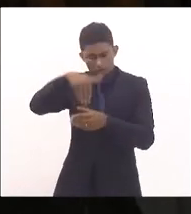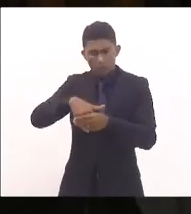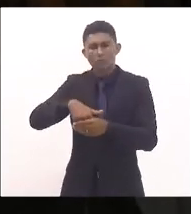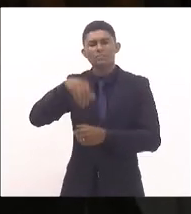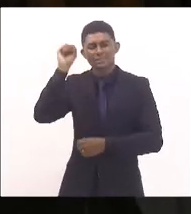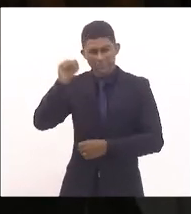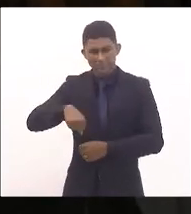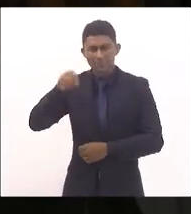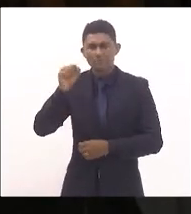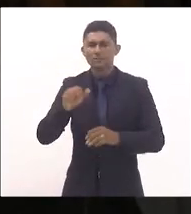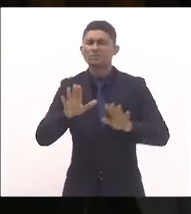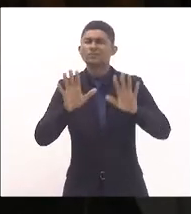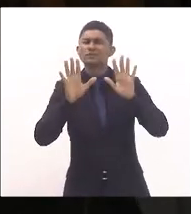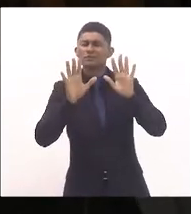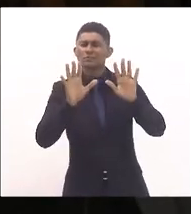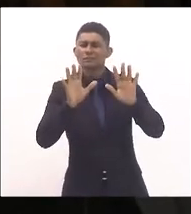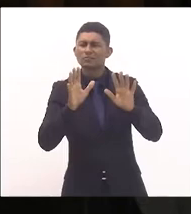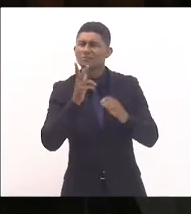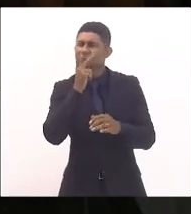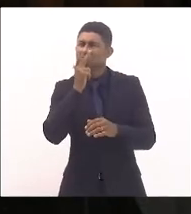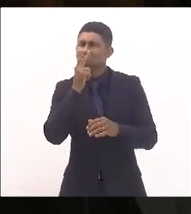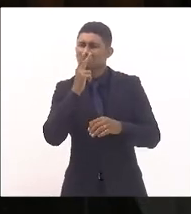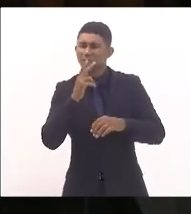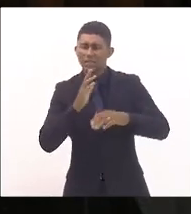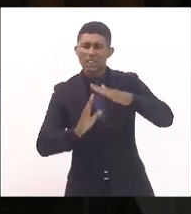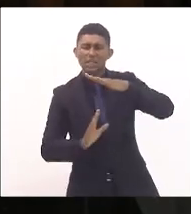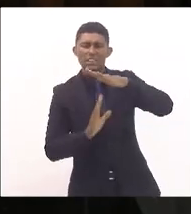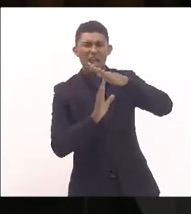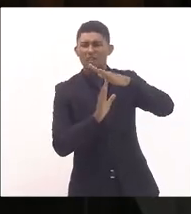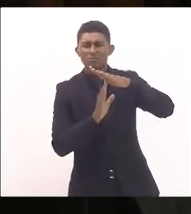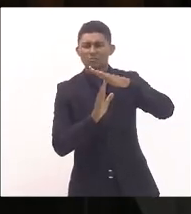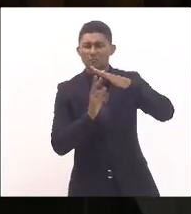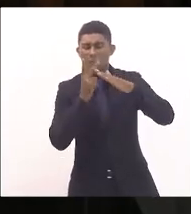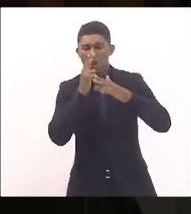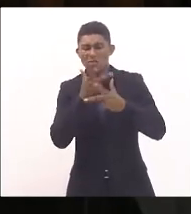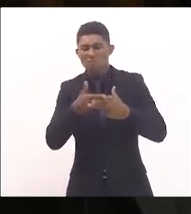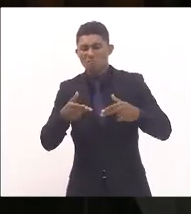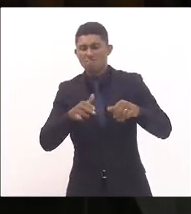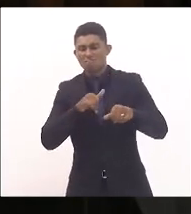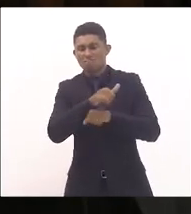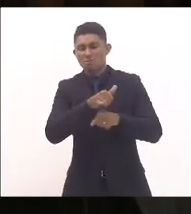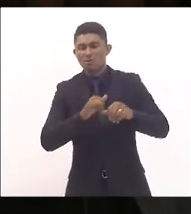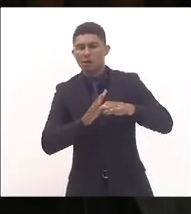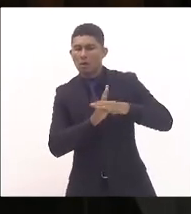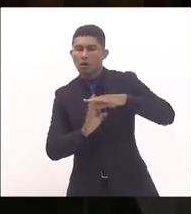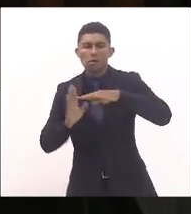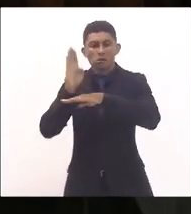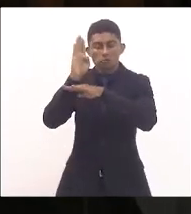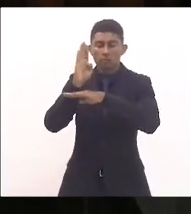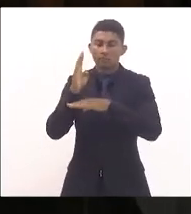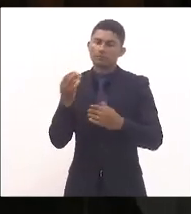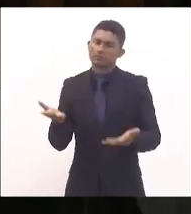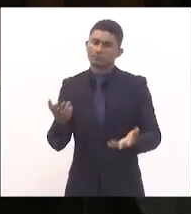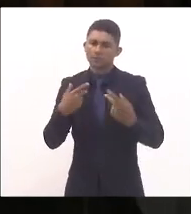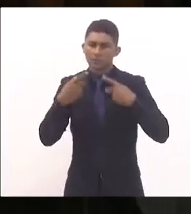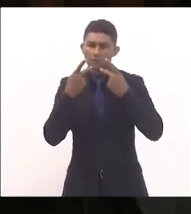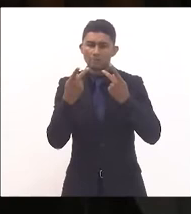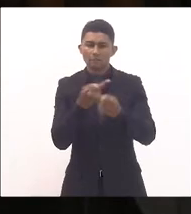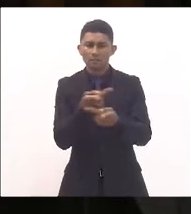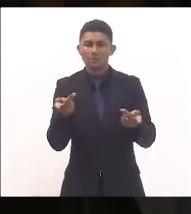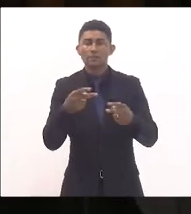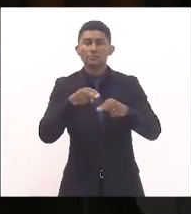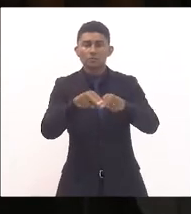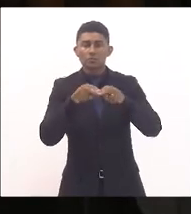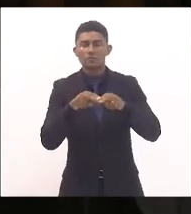Favorável. Agora, driblar o teto, eu sou contrário. Por isso eu quero só justificar, já que eu dei aqui o parecer, é que por esse motivo eu